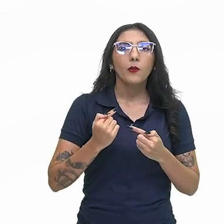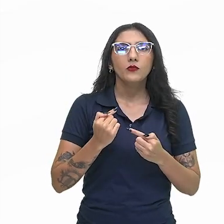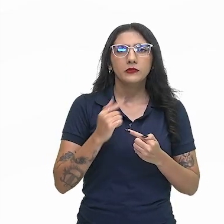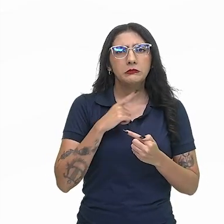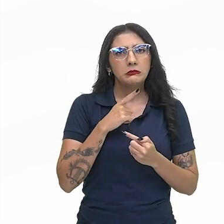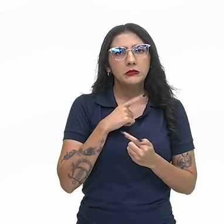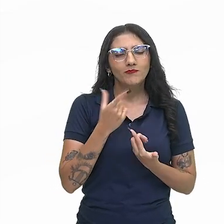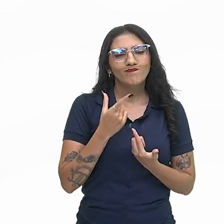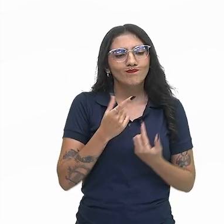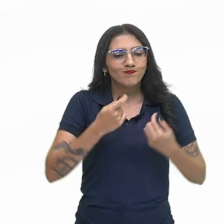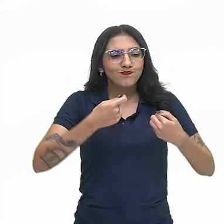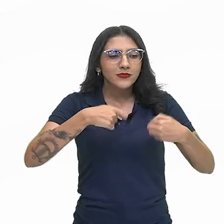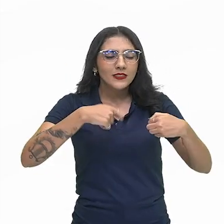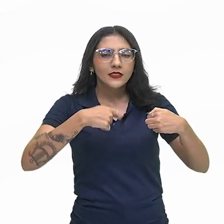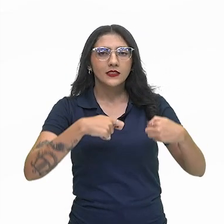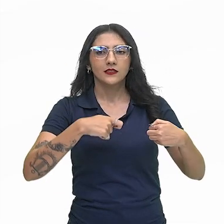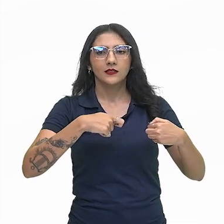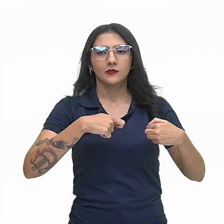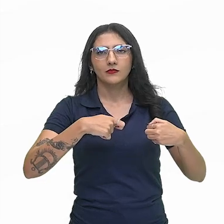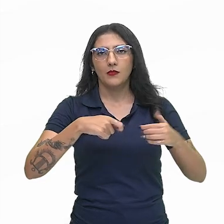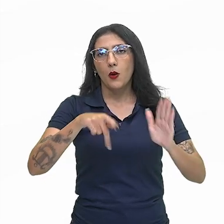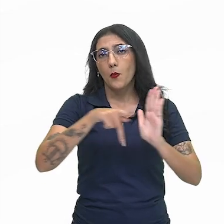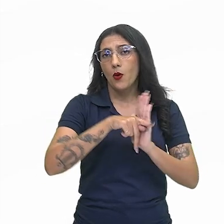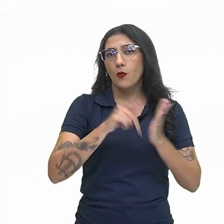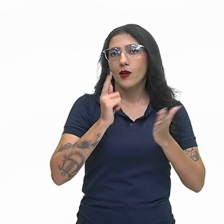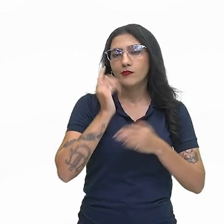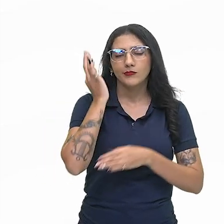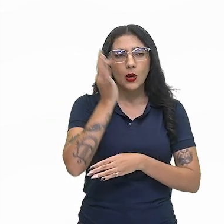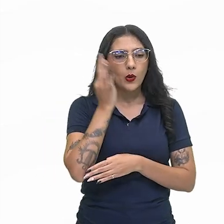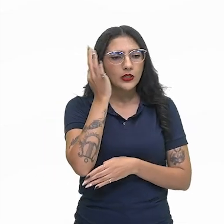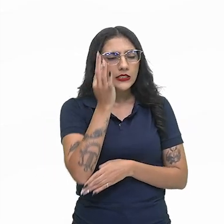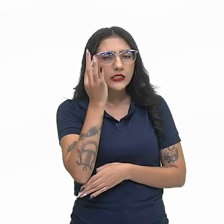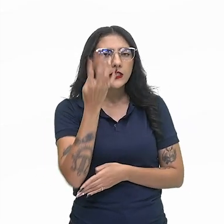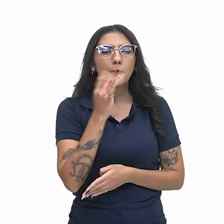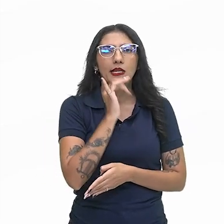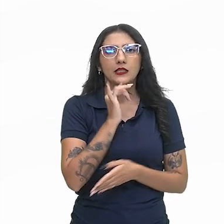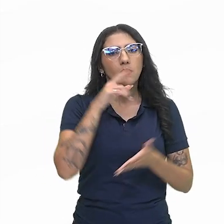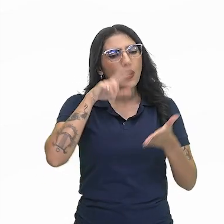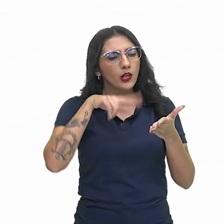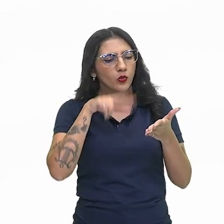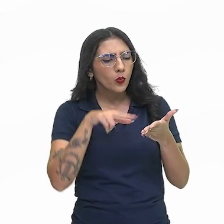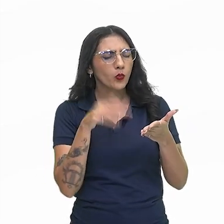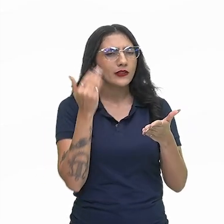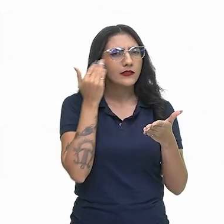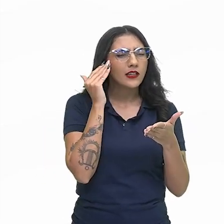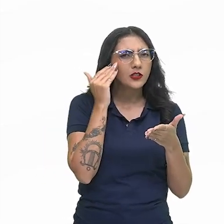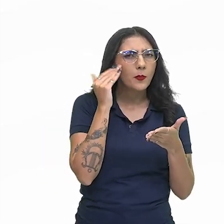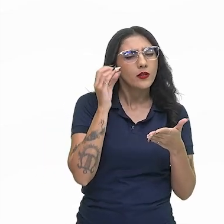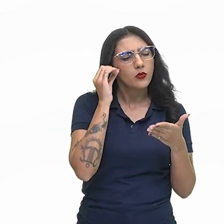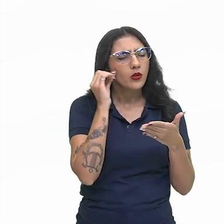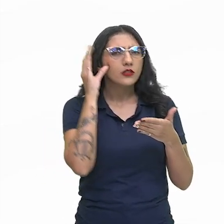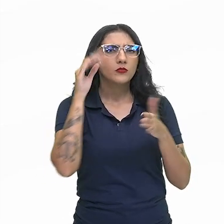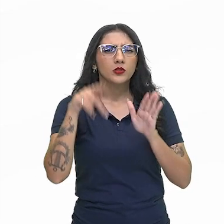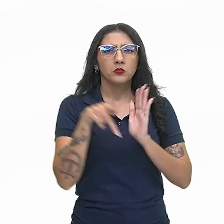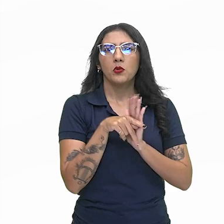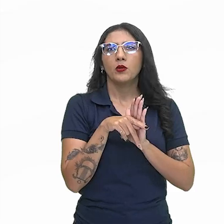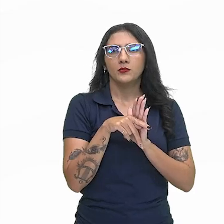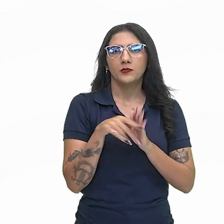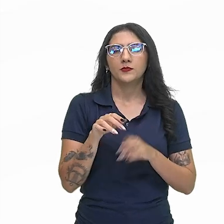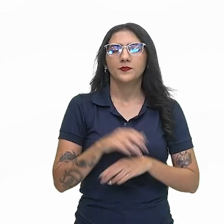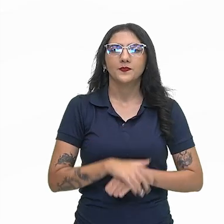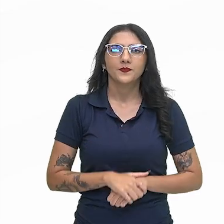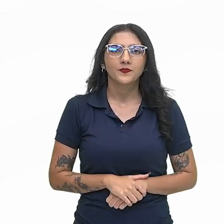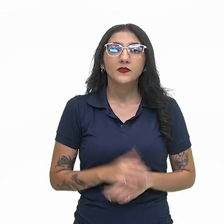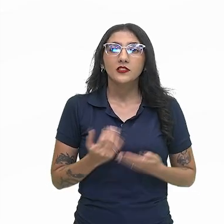a necessidade de revê-lo, de relê-lo, de interpretá-lo, né? Então, veja, é